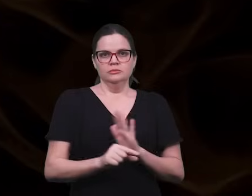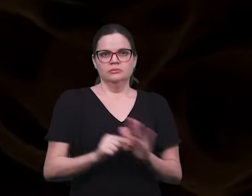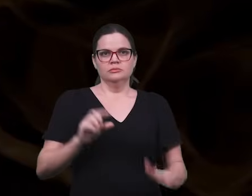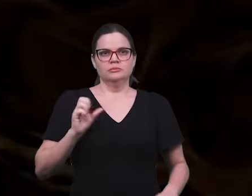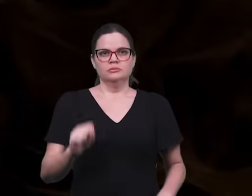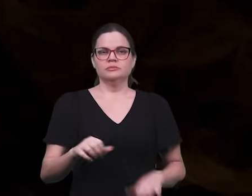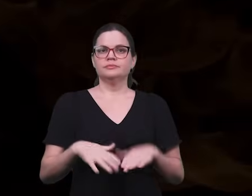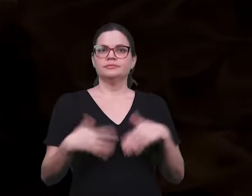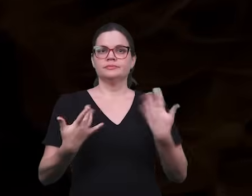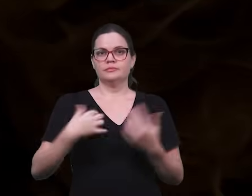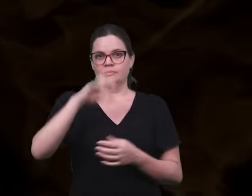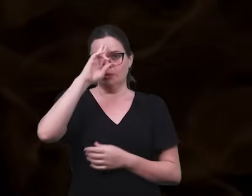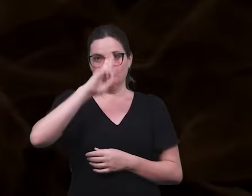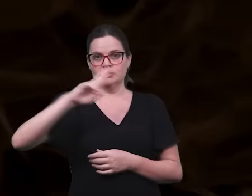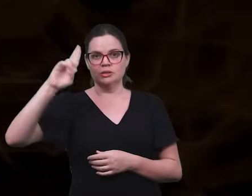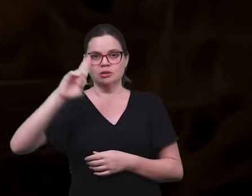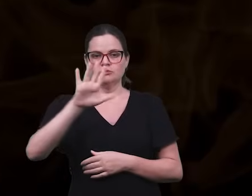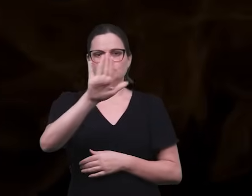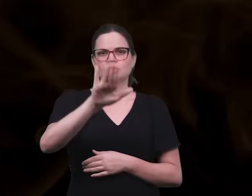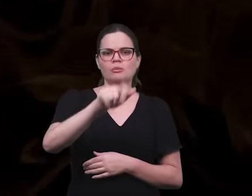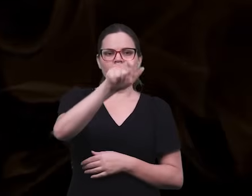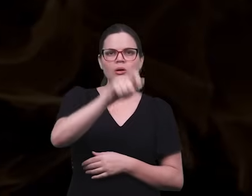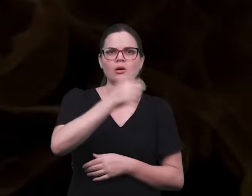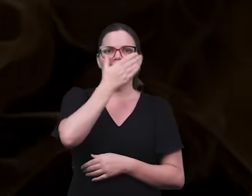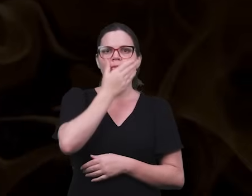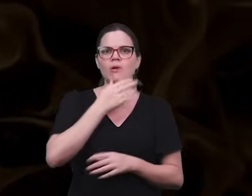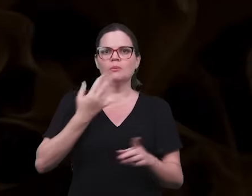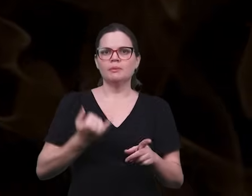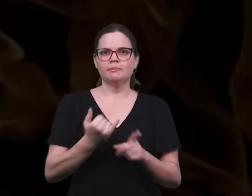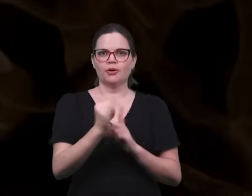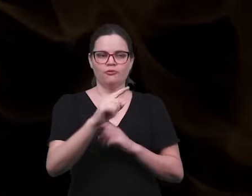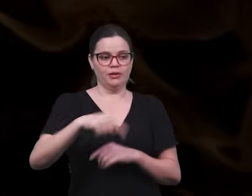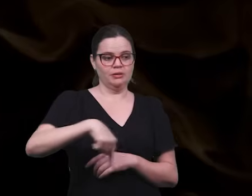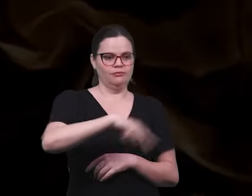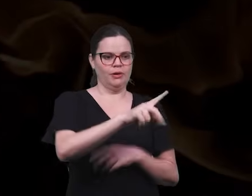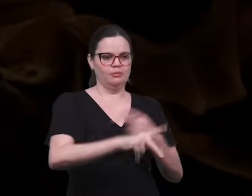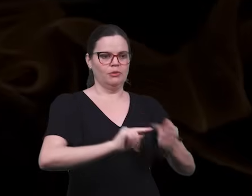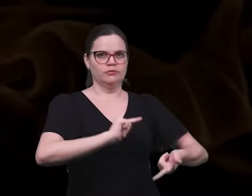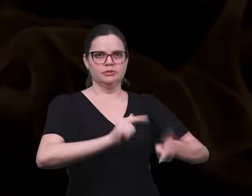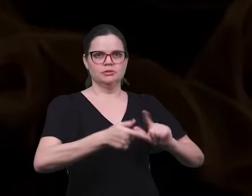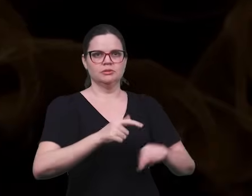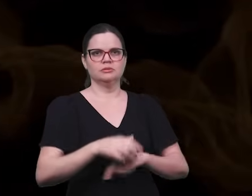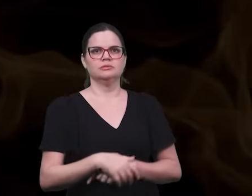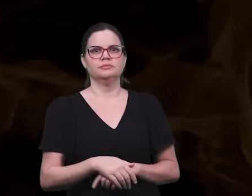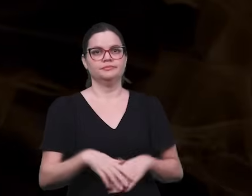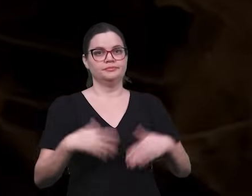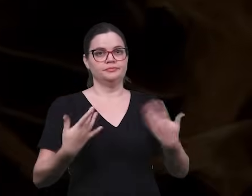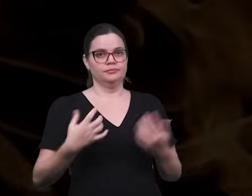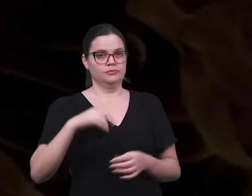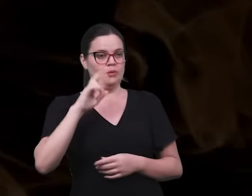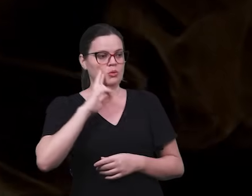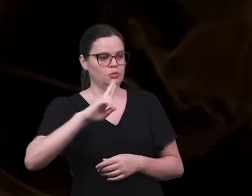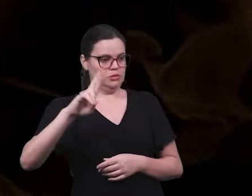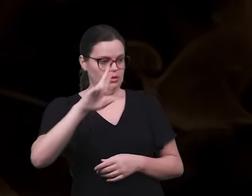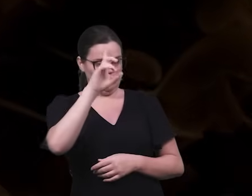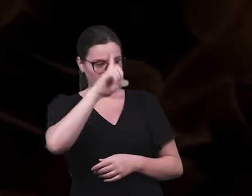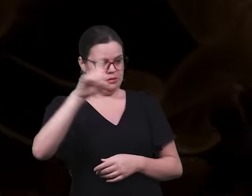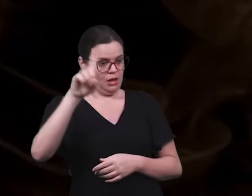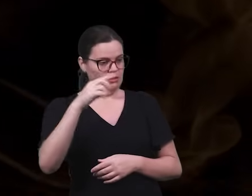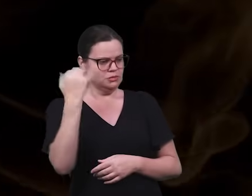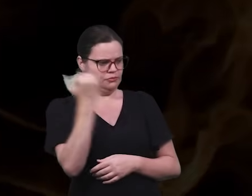8. E enviou o Senhor um homem, profeta, aos filhos de Israel, dizendo-lhe, que lhes disse: assim diz o Senhor Deus de Israel,